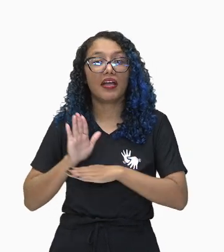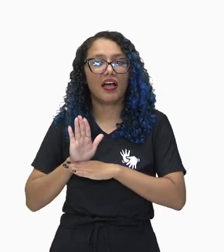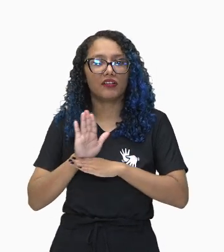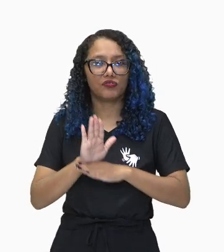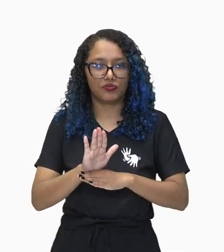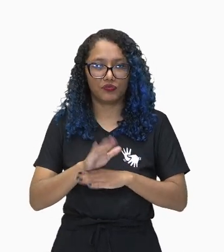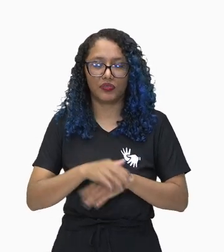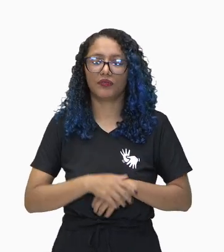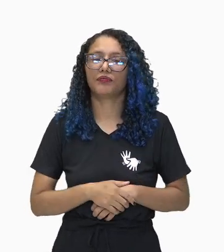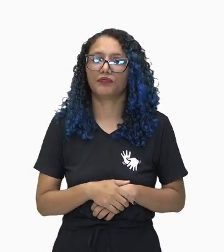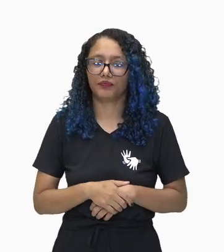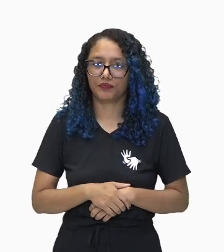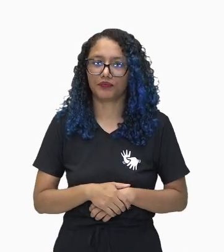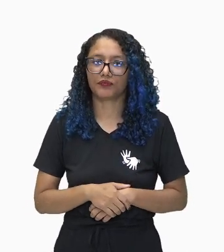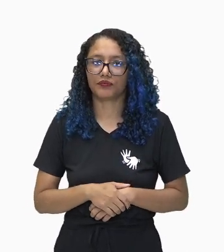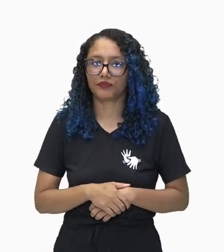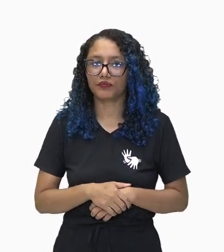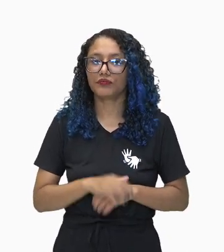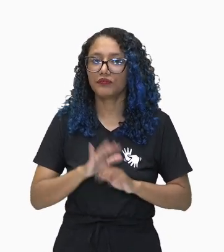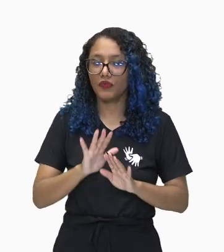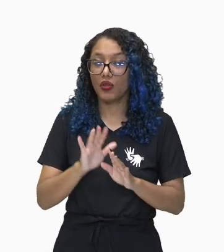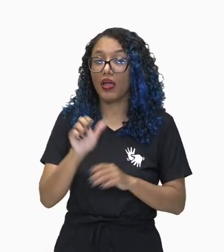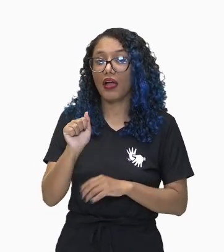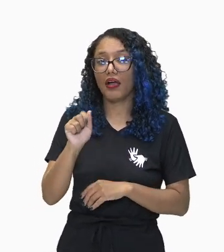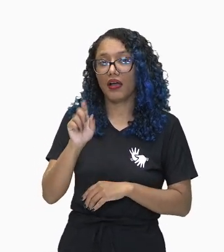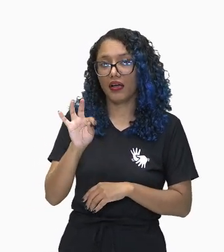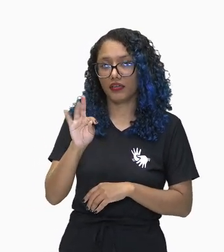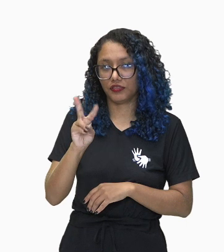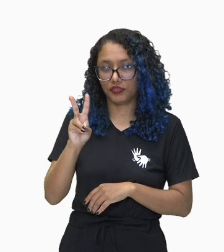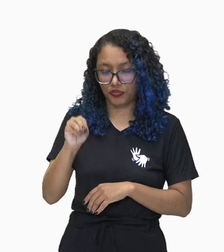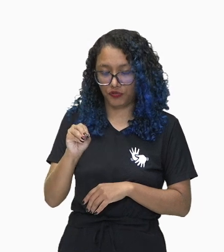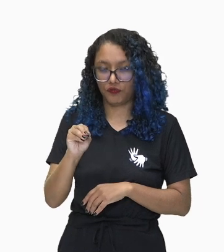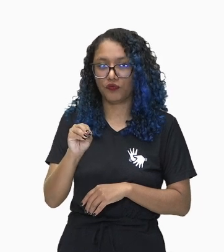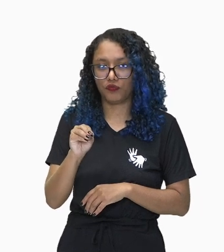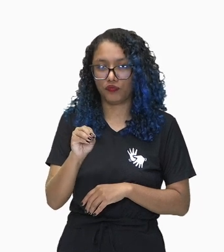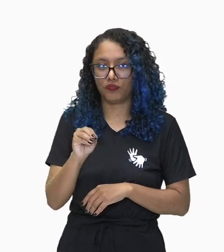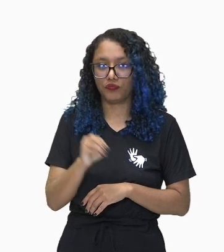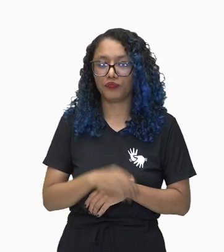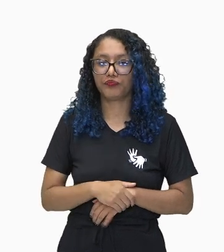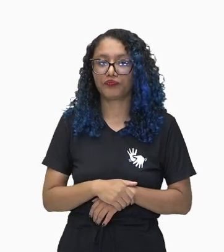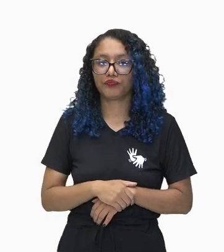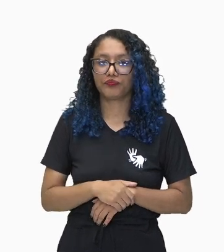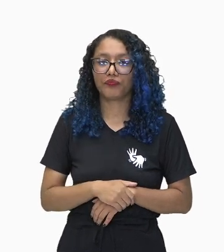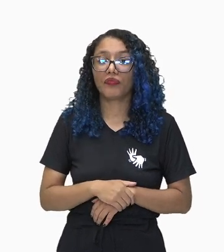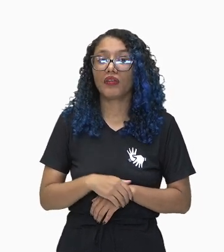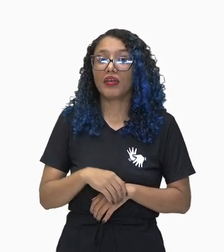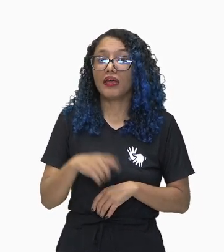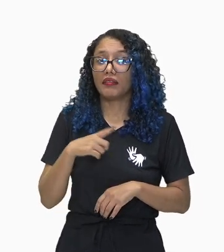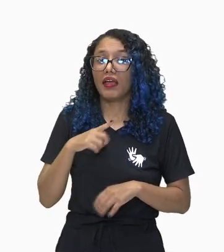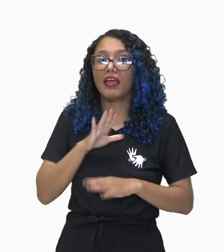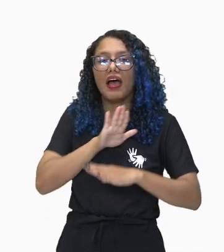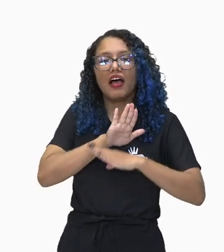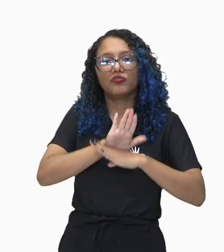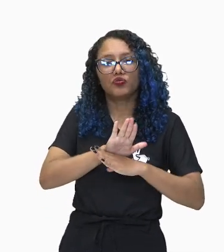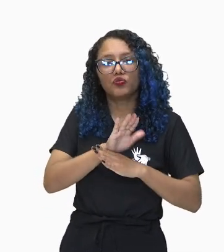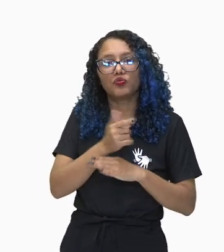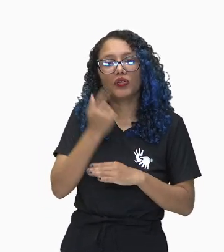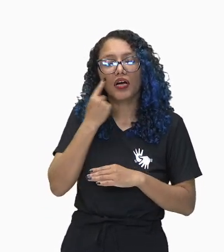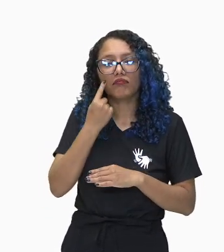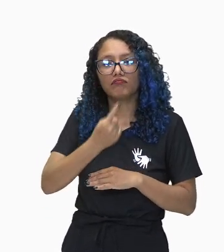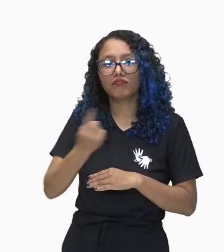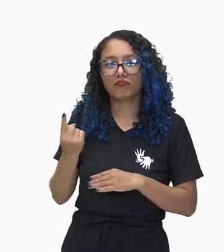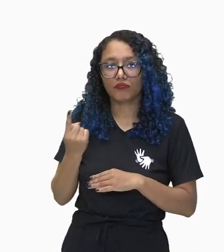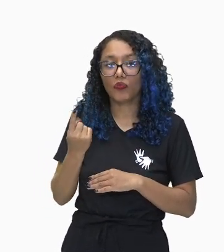ativos que eu apresentei para vocês anteriormente vão ser complementados pela ação dos órgãos que auxiliam